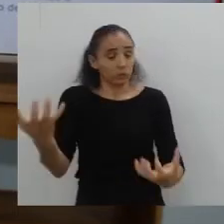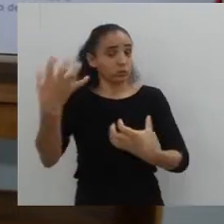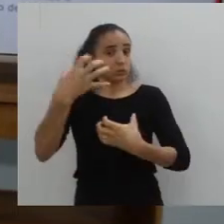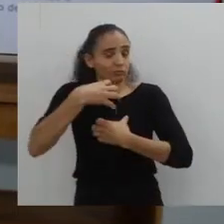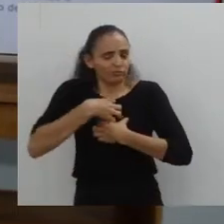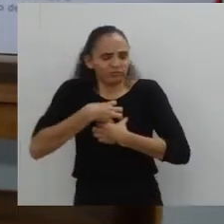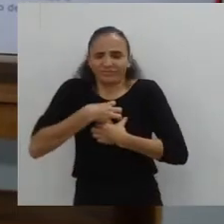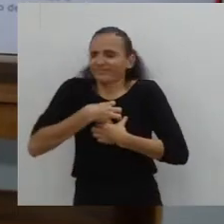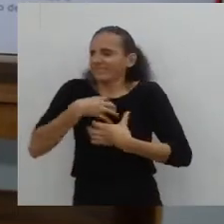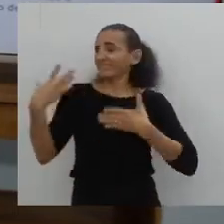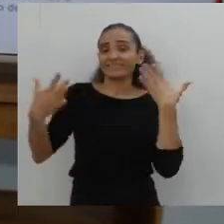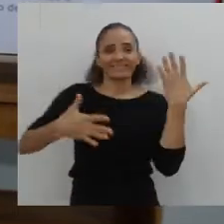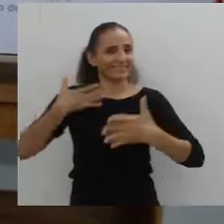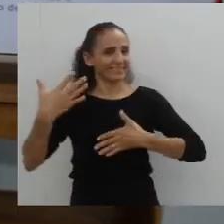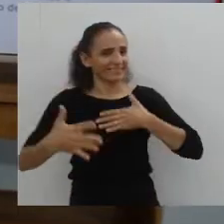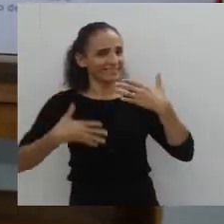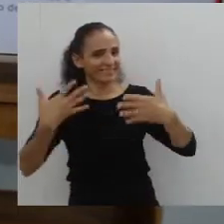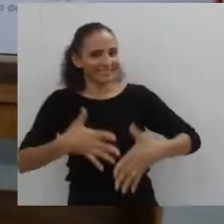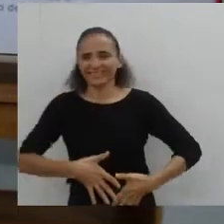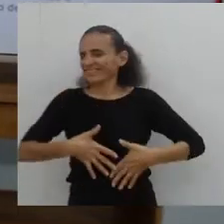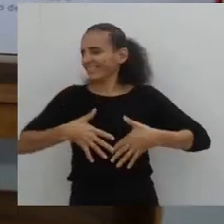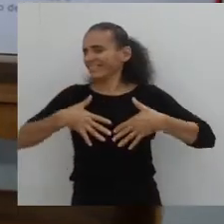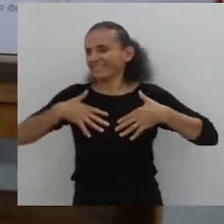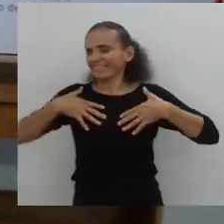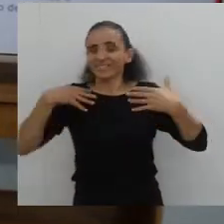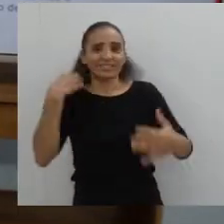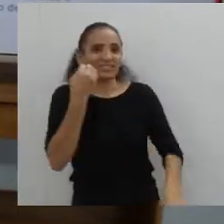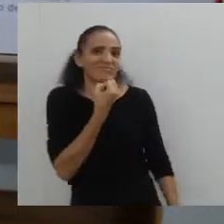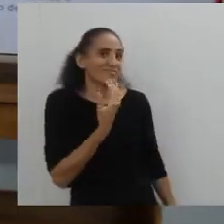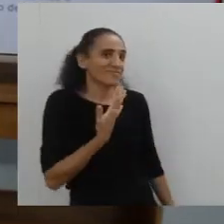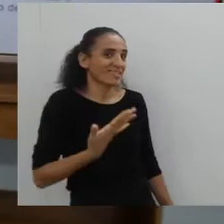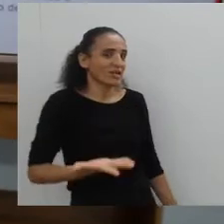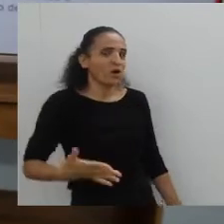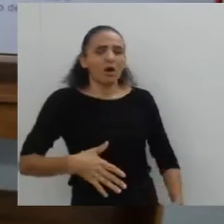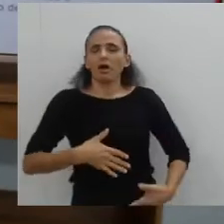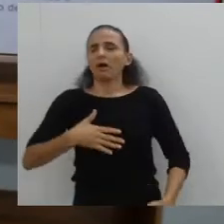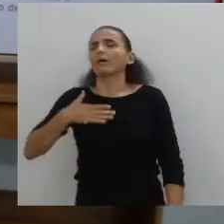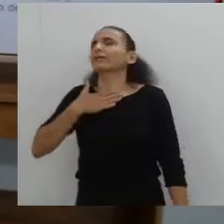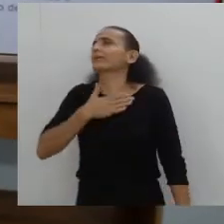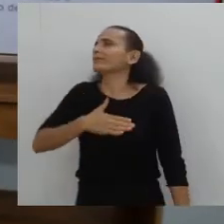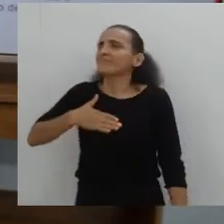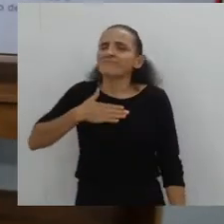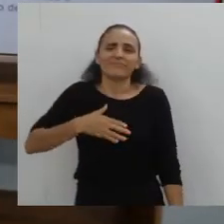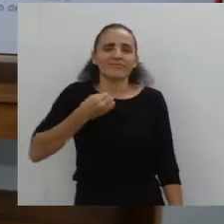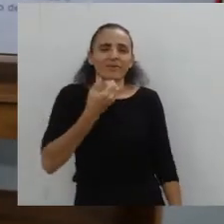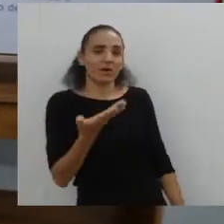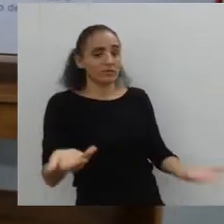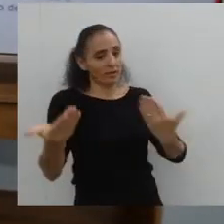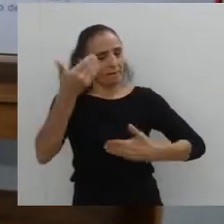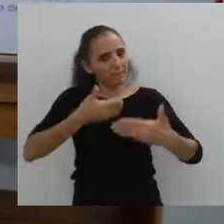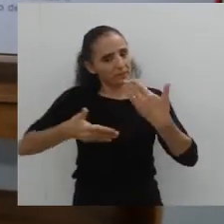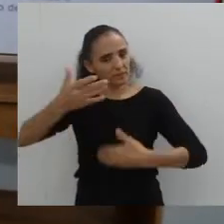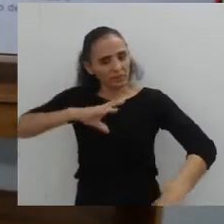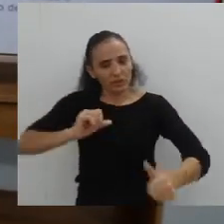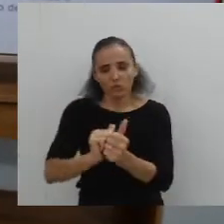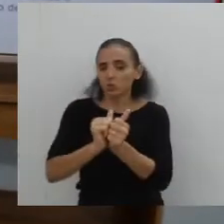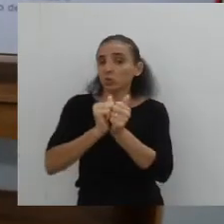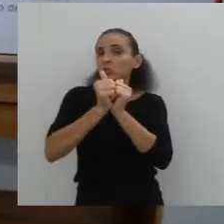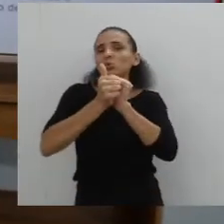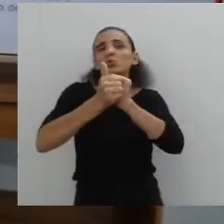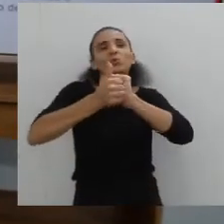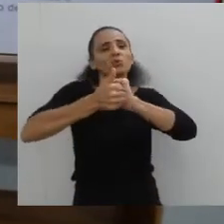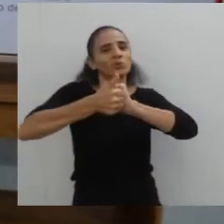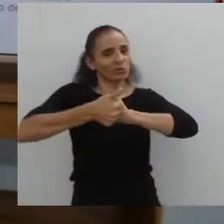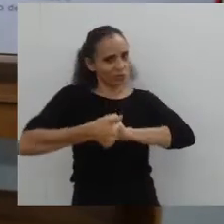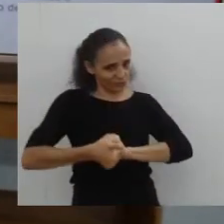nós um sentimento de alegria, um sentimento de prazer, um sentimento de satisfação em estarmos ali